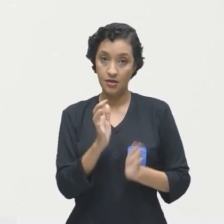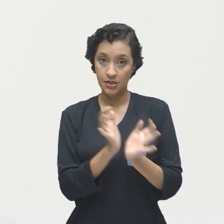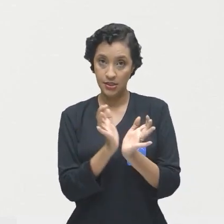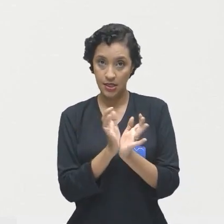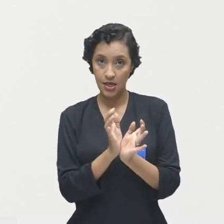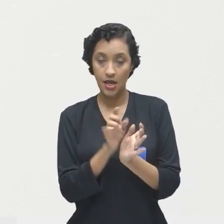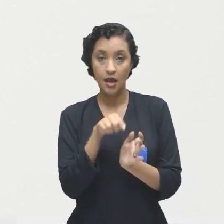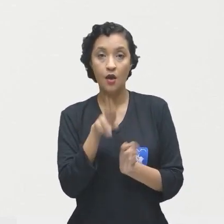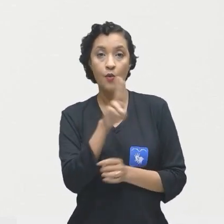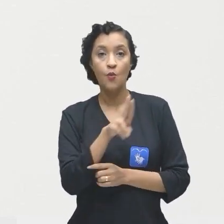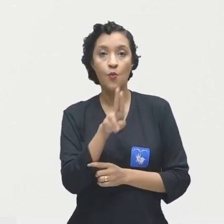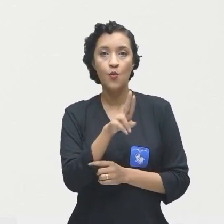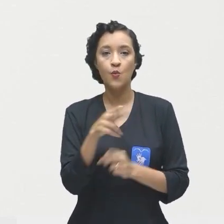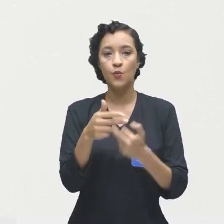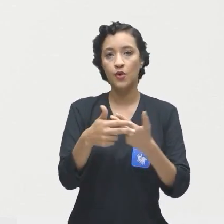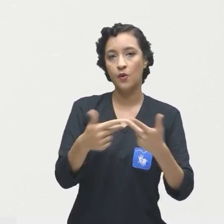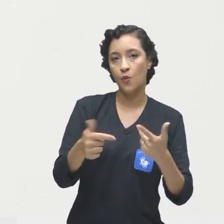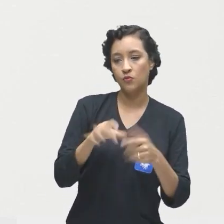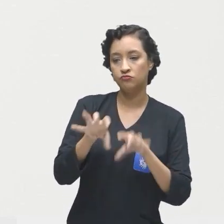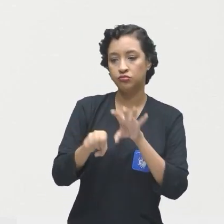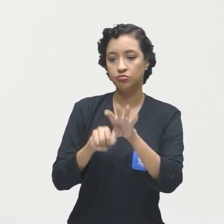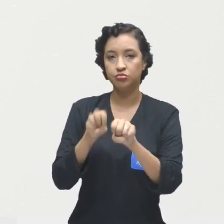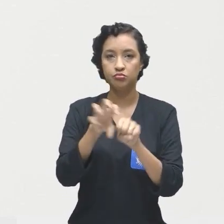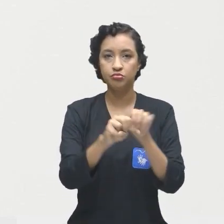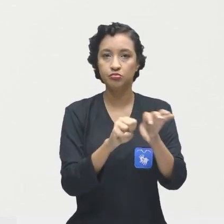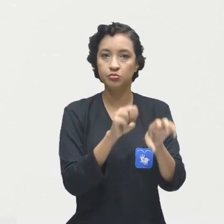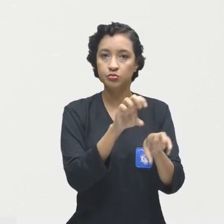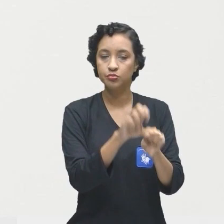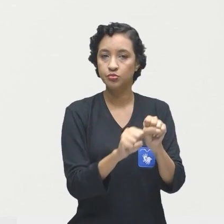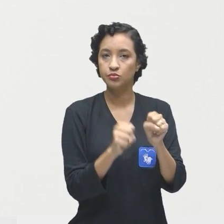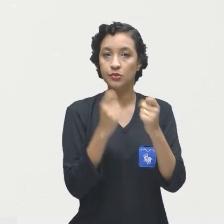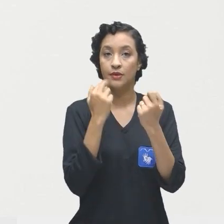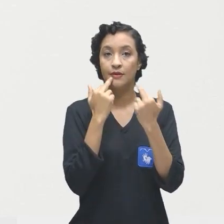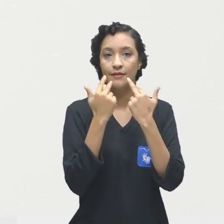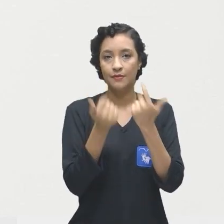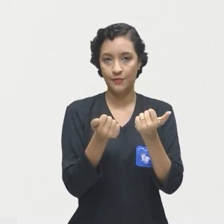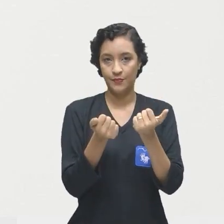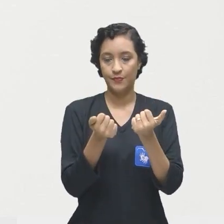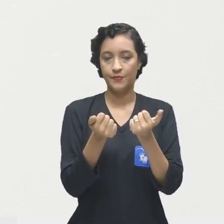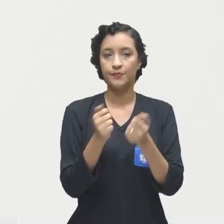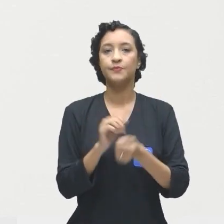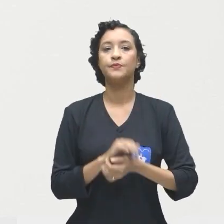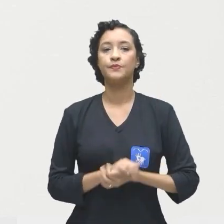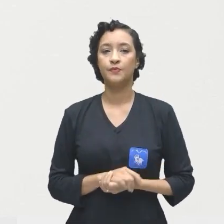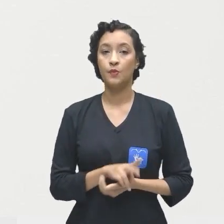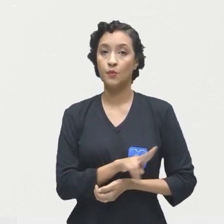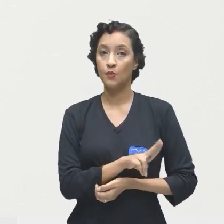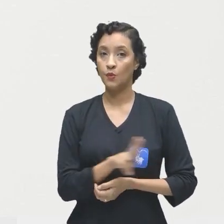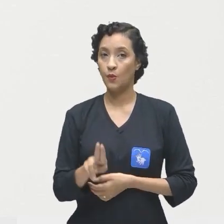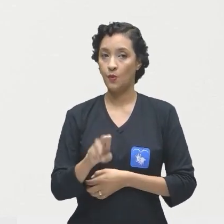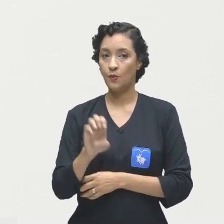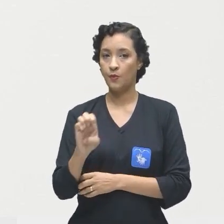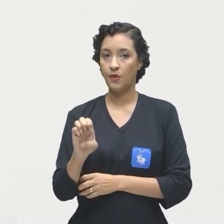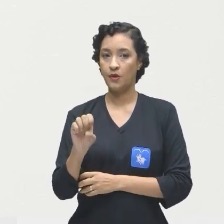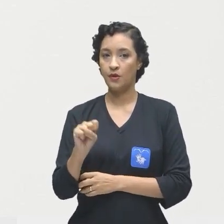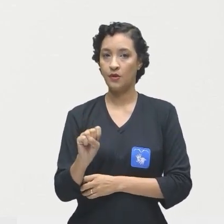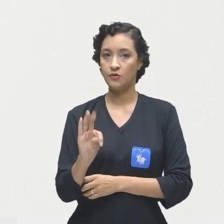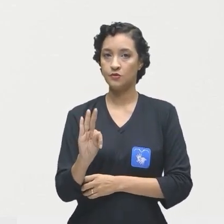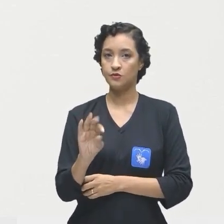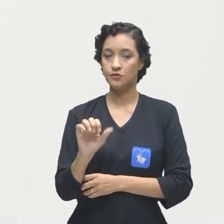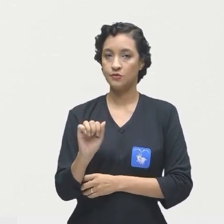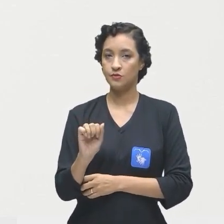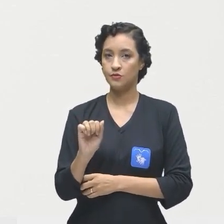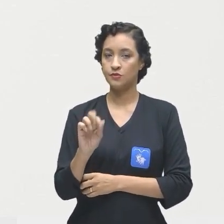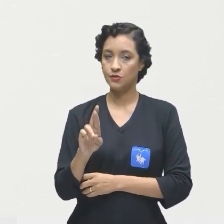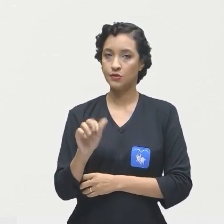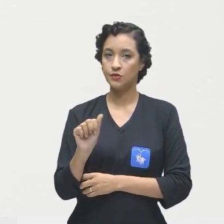Isso é chamado extrativismo. É quando retiramos o recurso da natureza. Ou cultivam algum